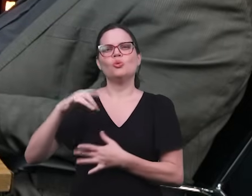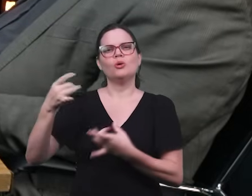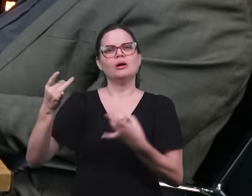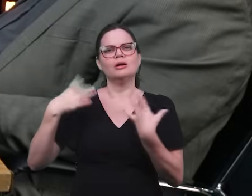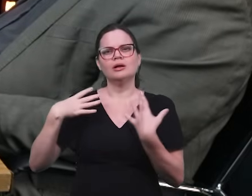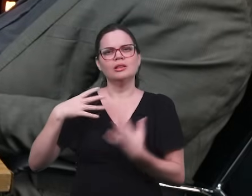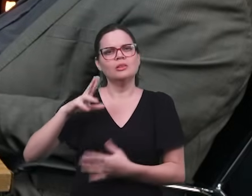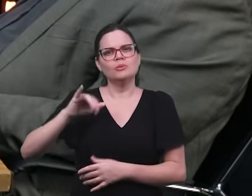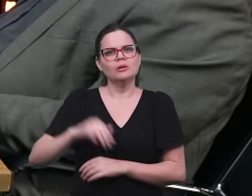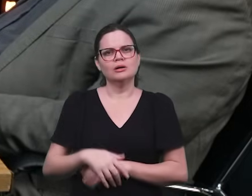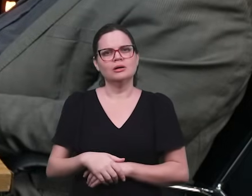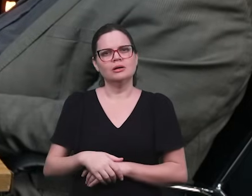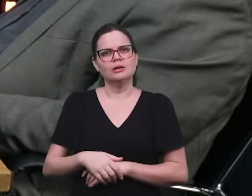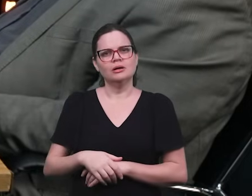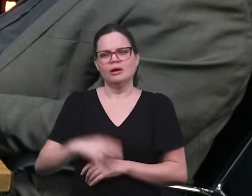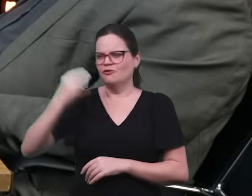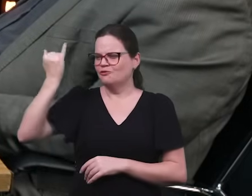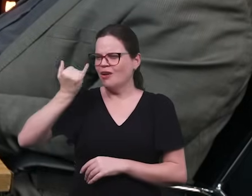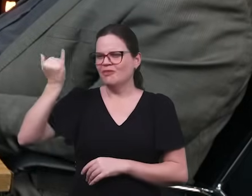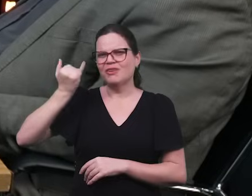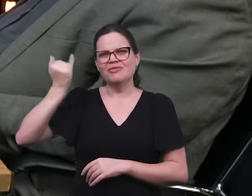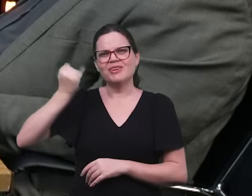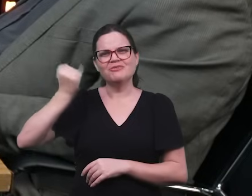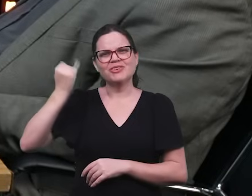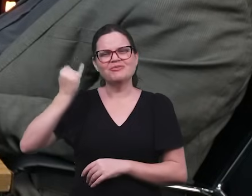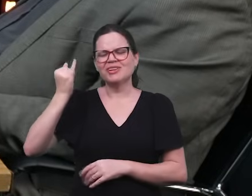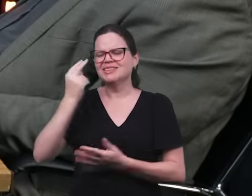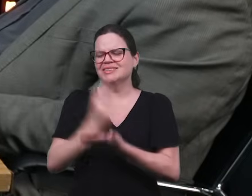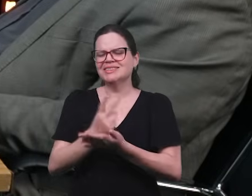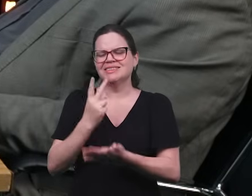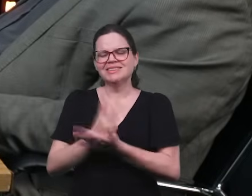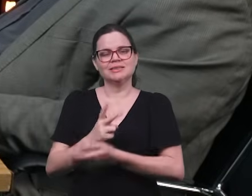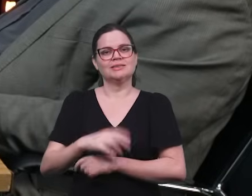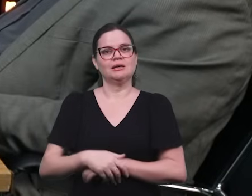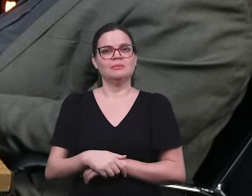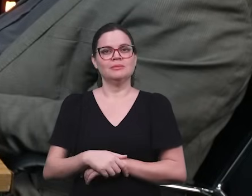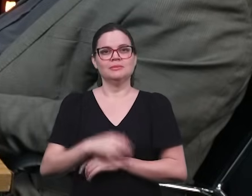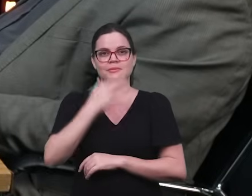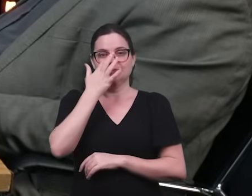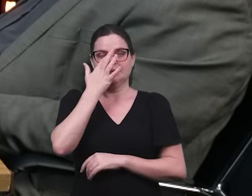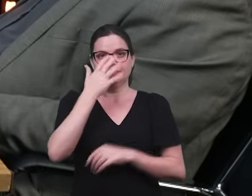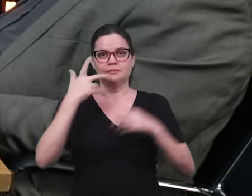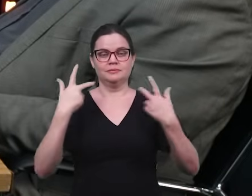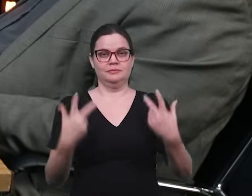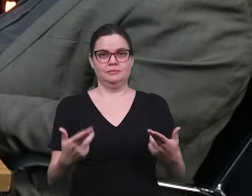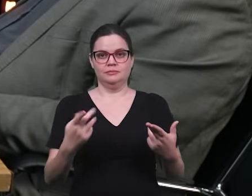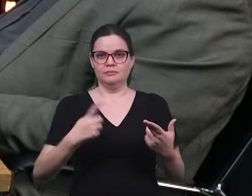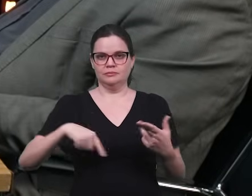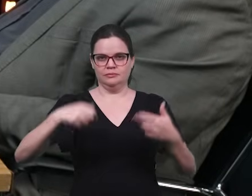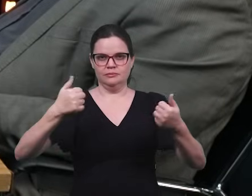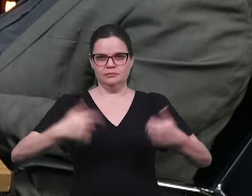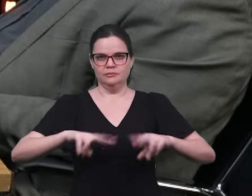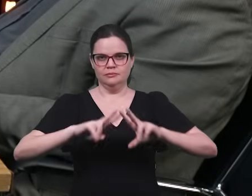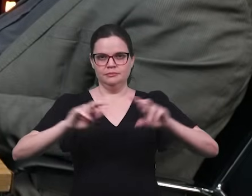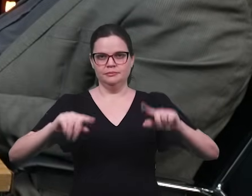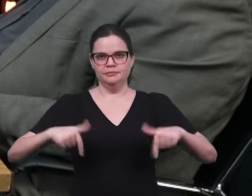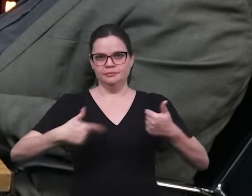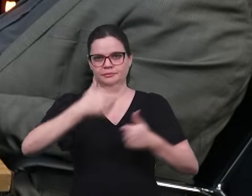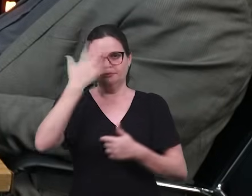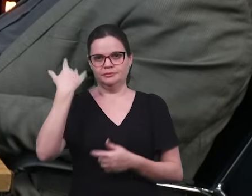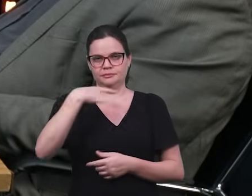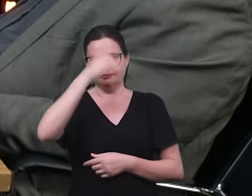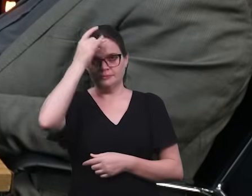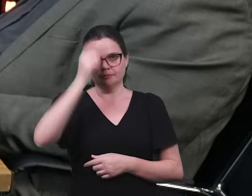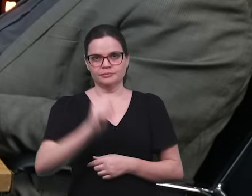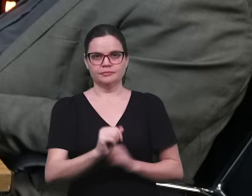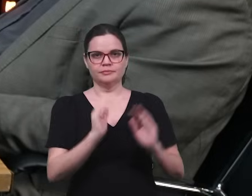deixou de falar com o homem. Né? Obviamente, quando nós estamos falando do Espírito Santo,